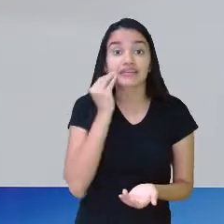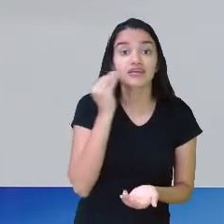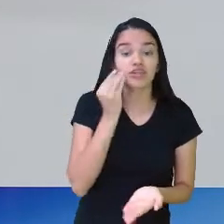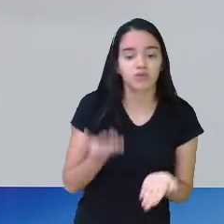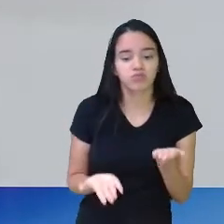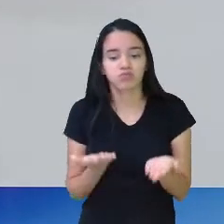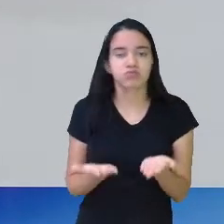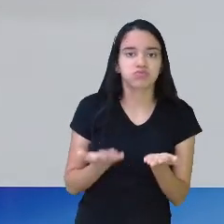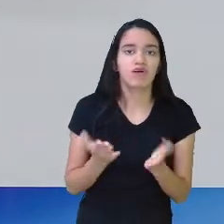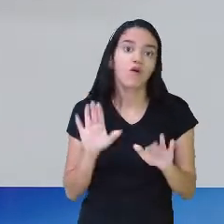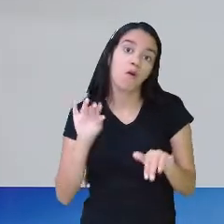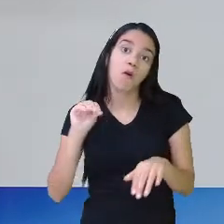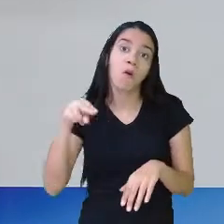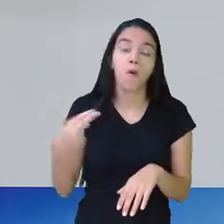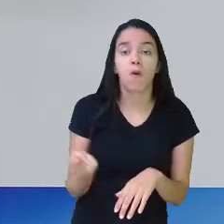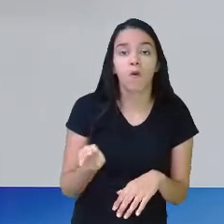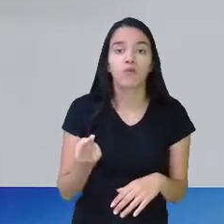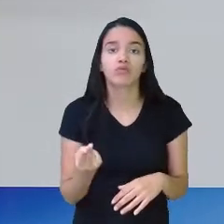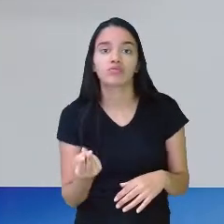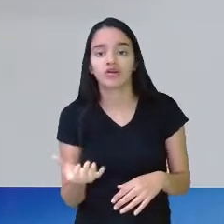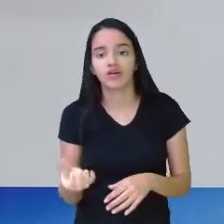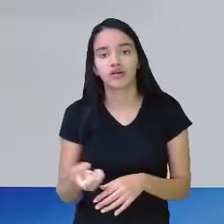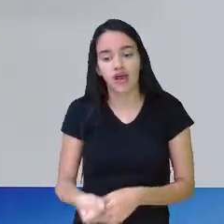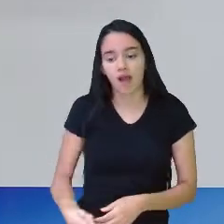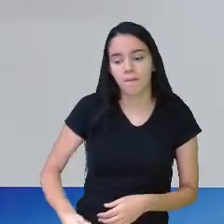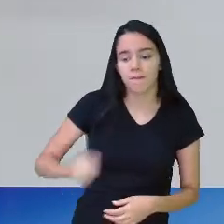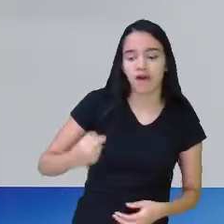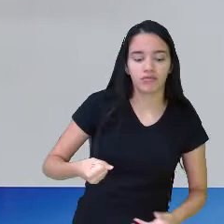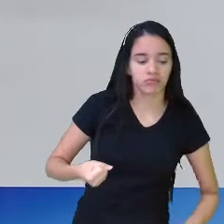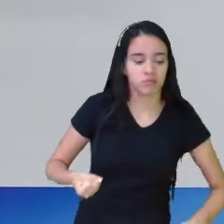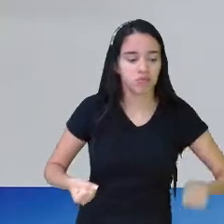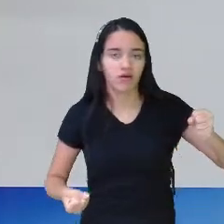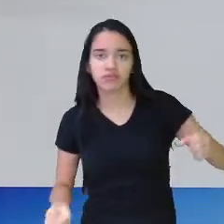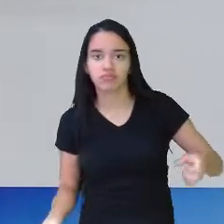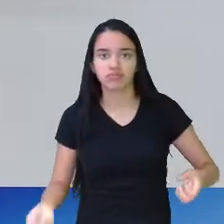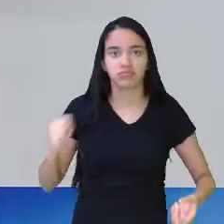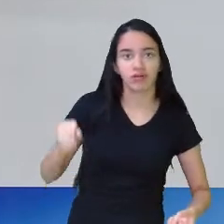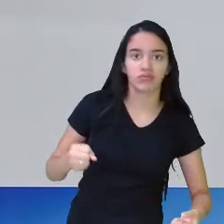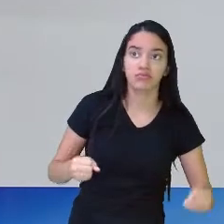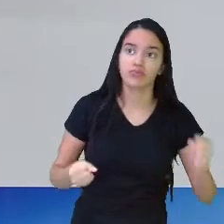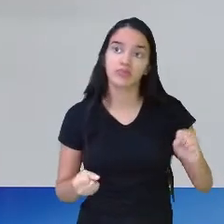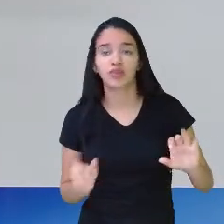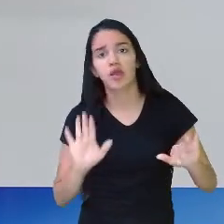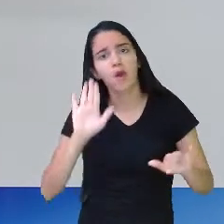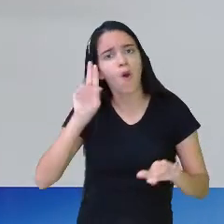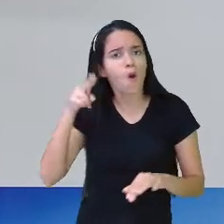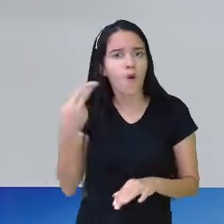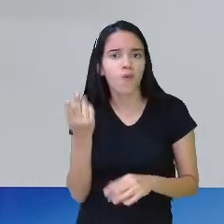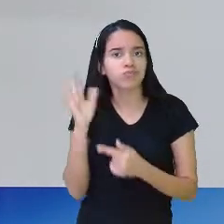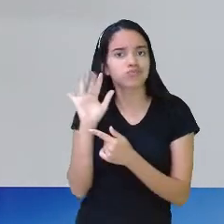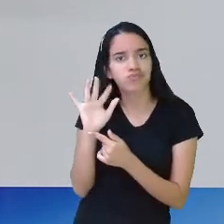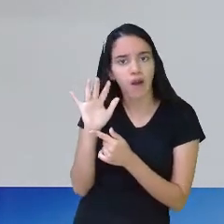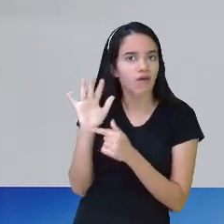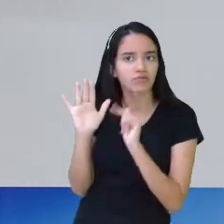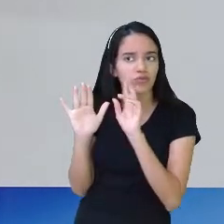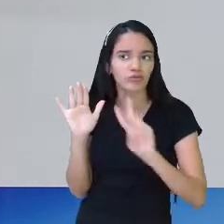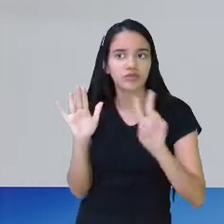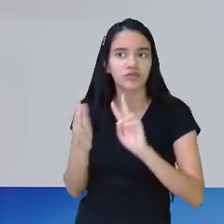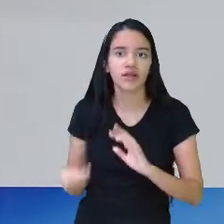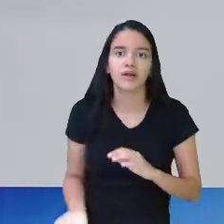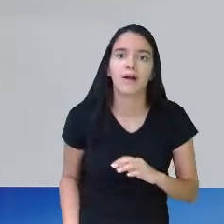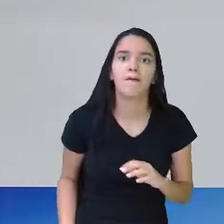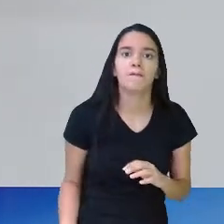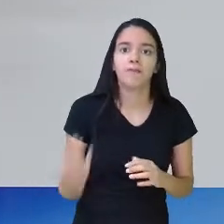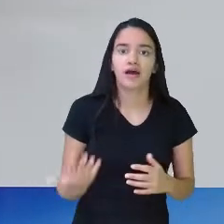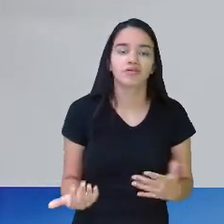pode pegar uma raquete e ficar tentando jogar de um lado para o outro. Ou então com a mão mesmo, você faz a mãozinha, ó, a raquete, e tenta